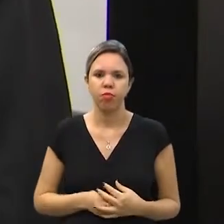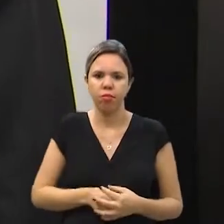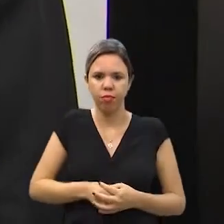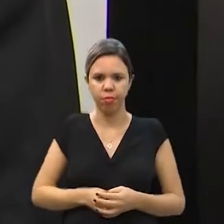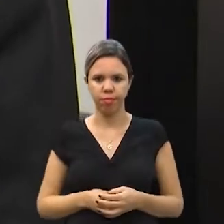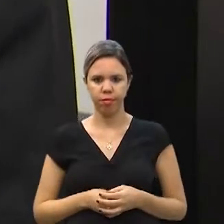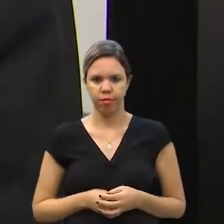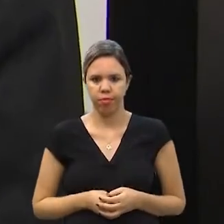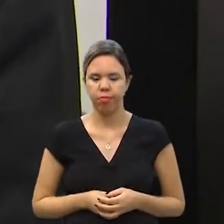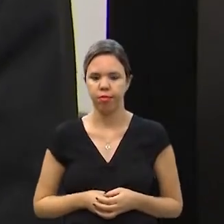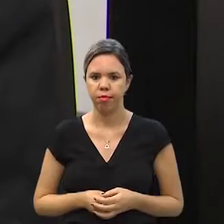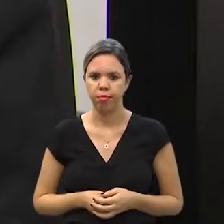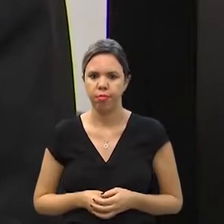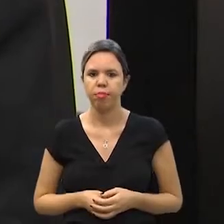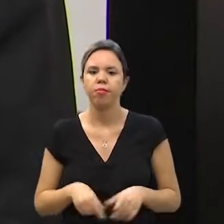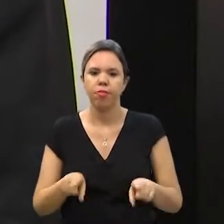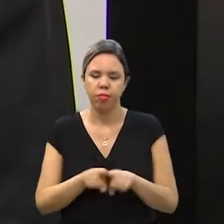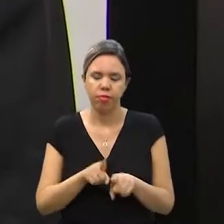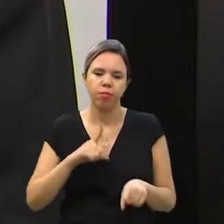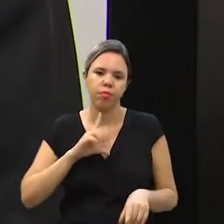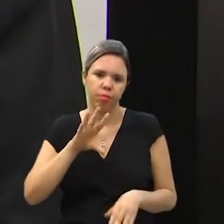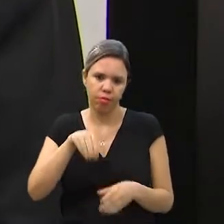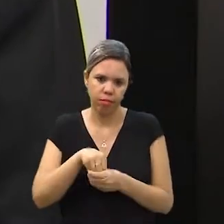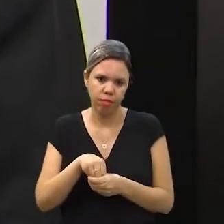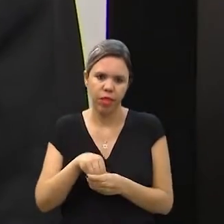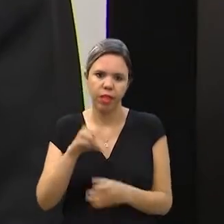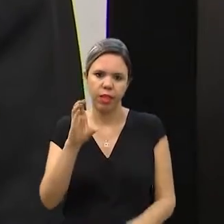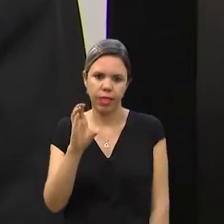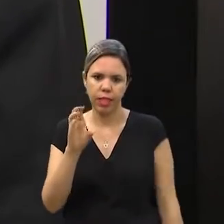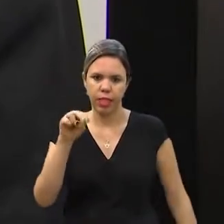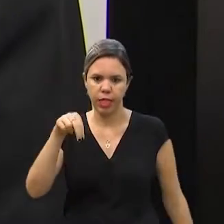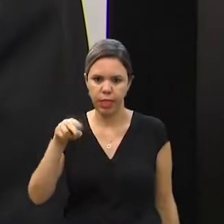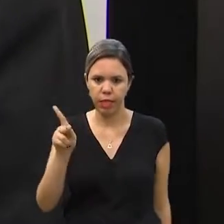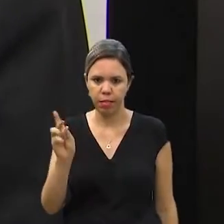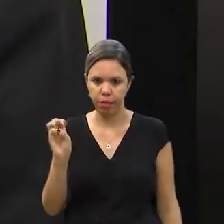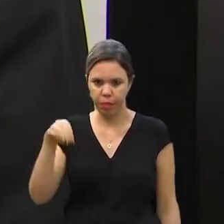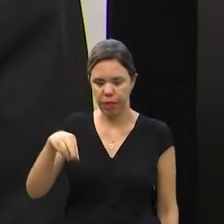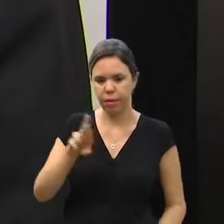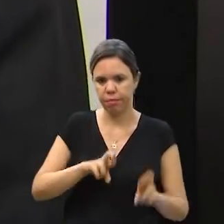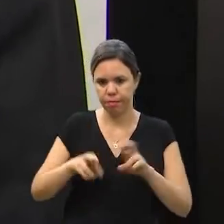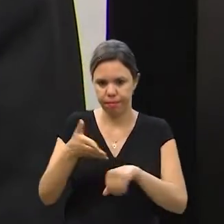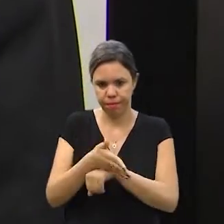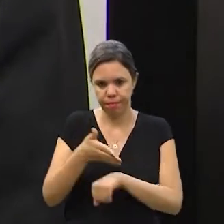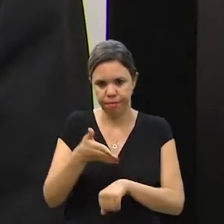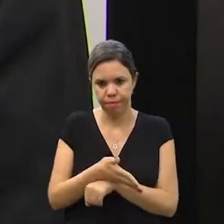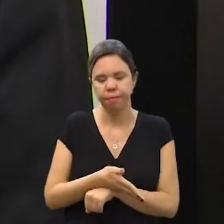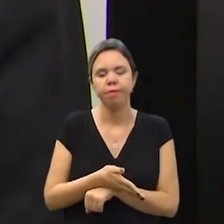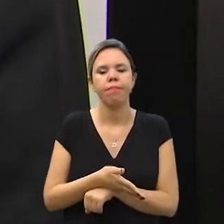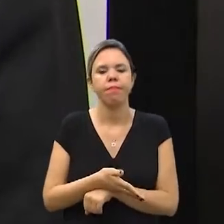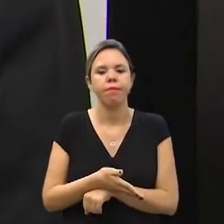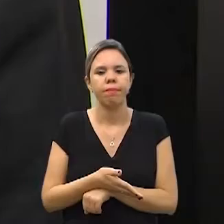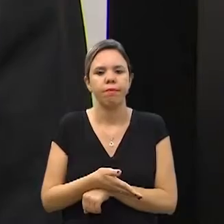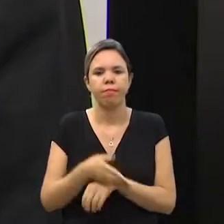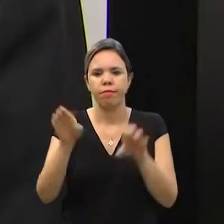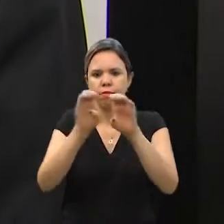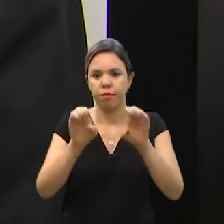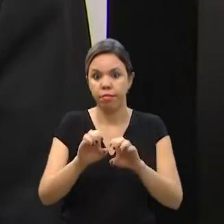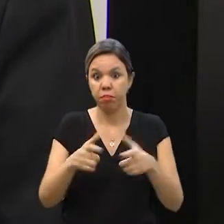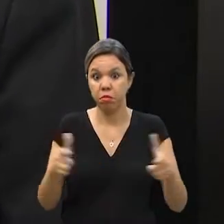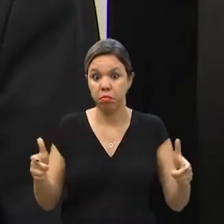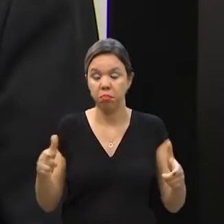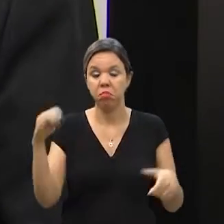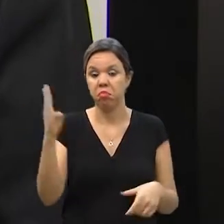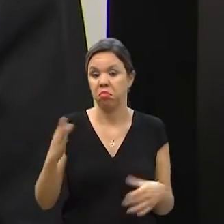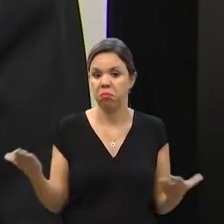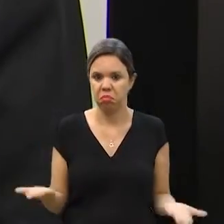etc. E vão estar imersos também no CNPEM, participando do laboratório, que são a maior infraestrutura